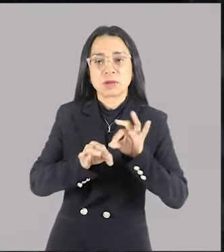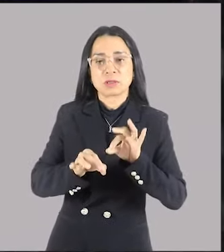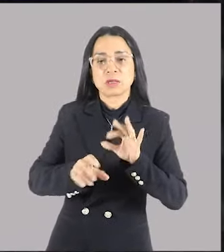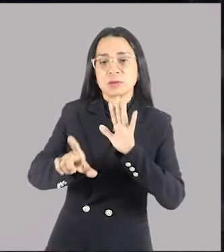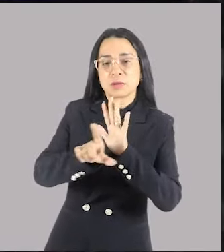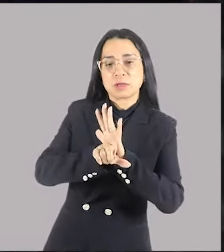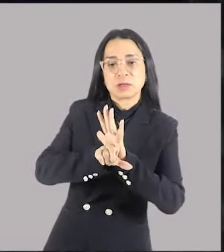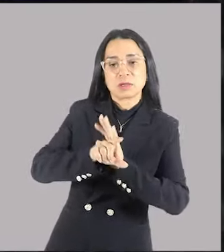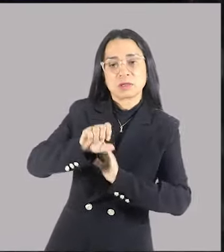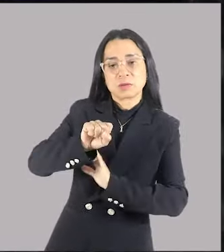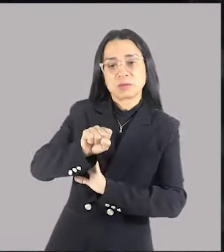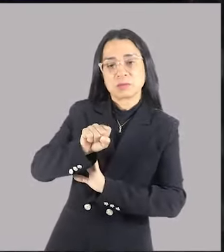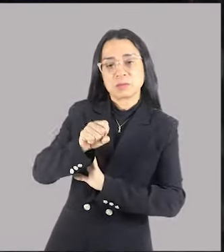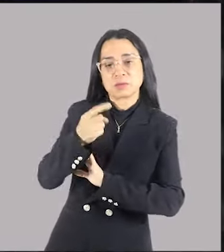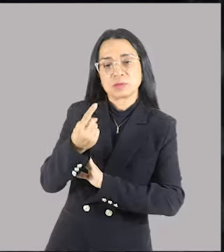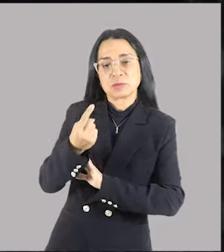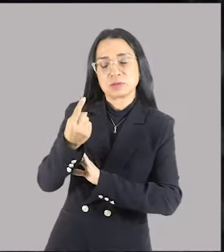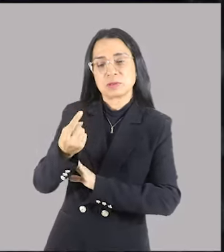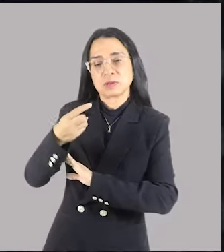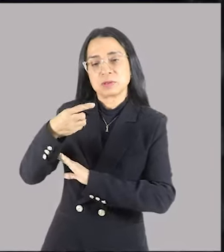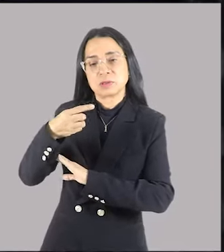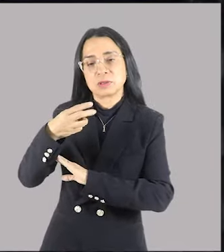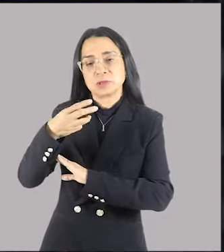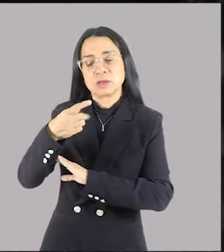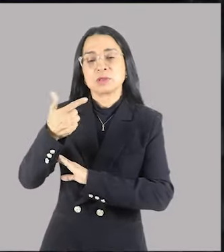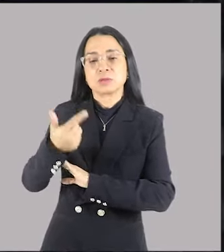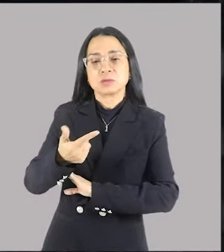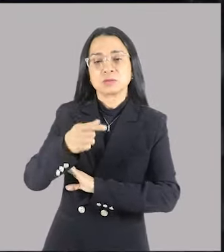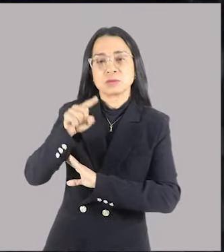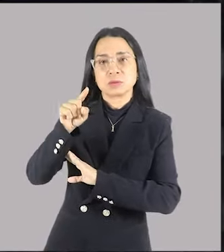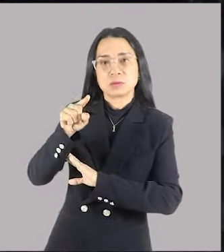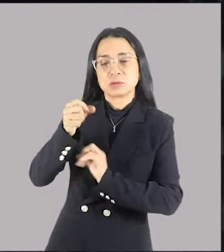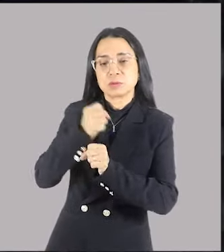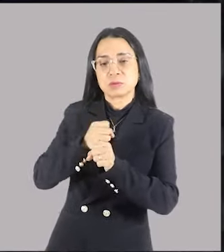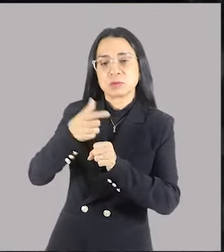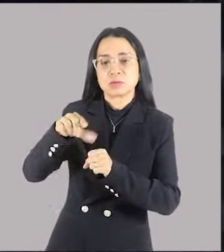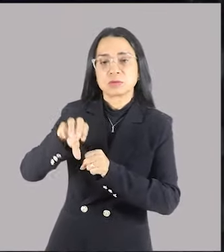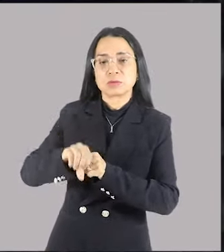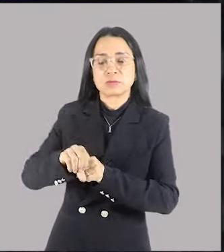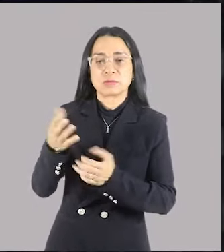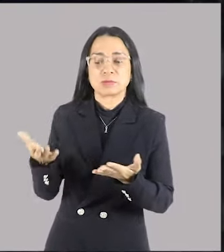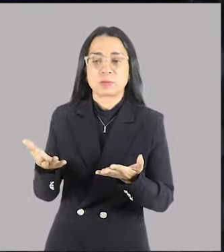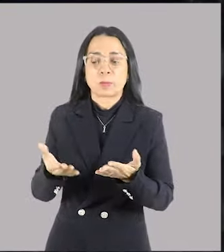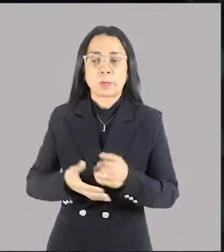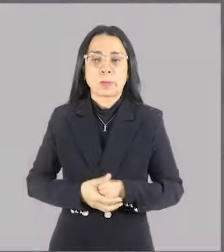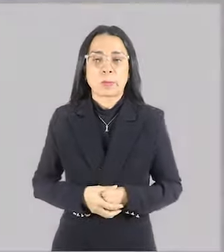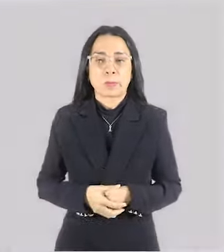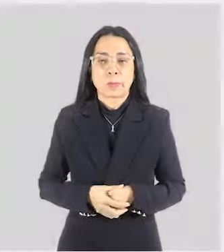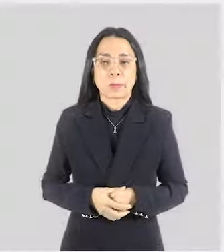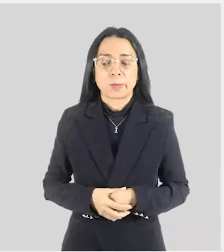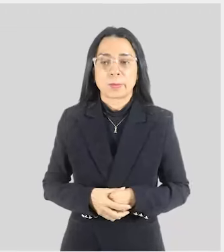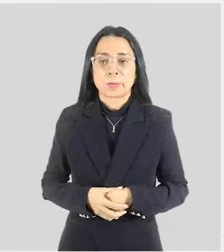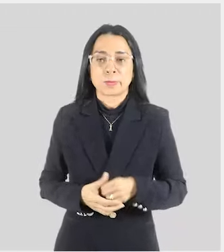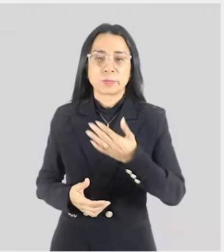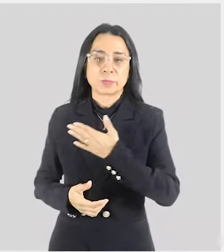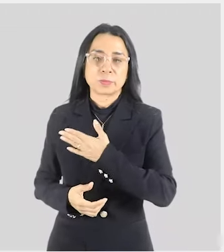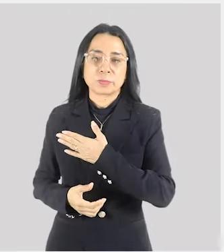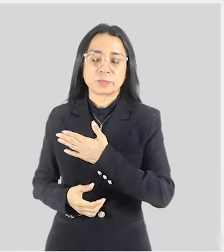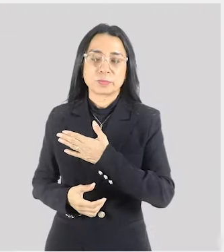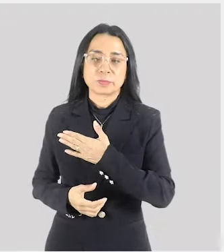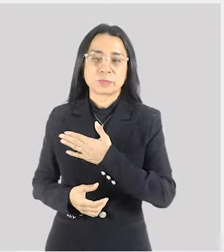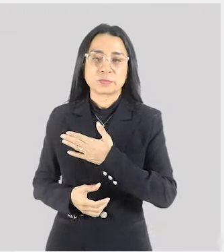de 90 que regulamenta aí o estatuto dos Servidores Públicos federais a emenda 19 alterou o